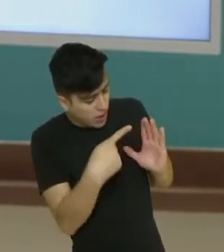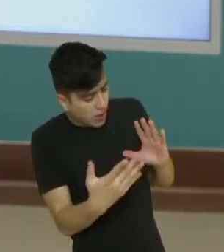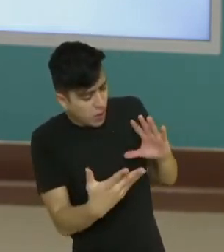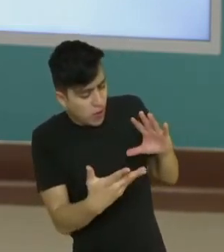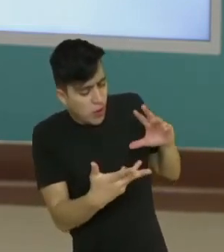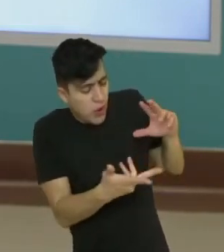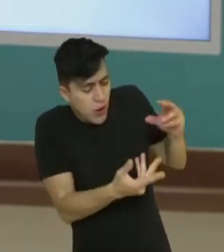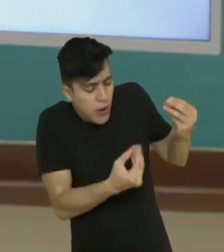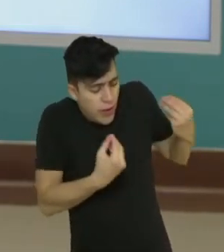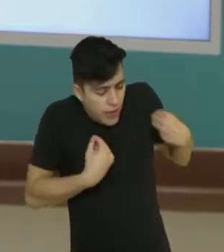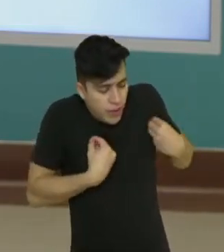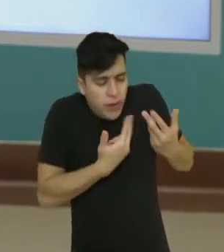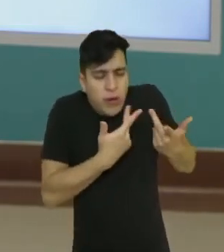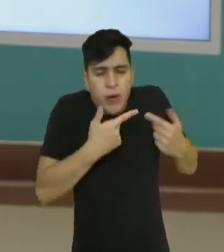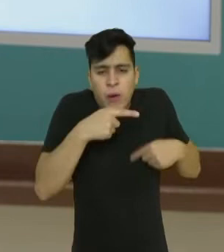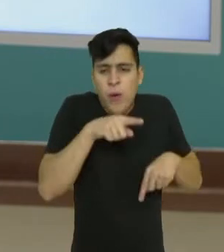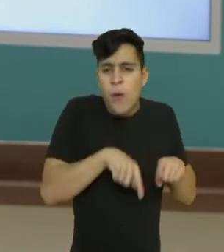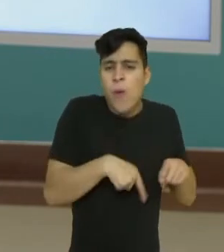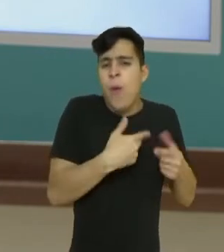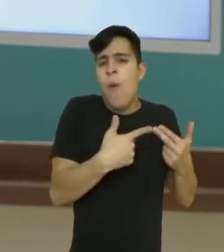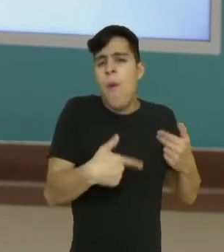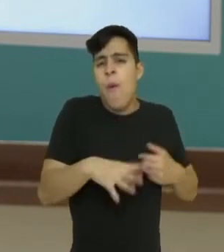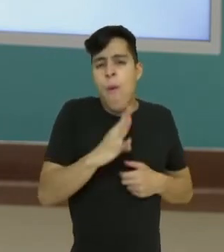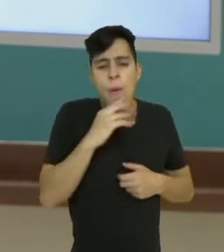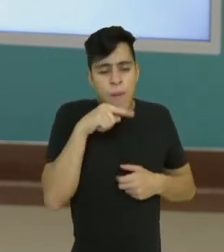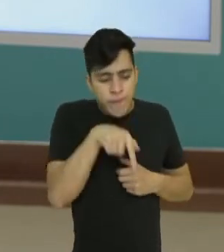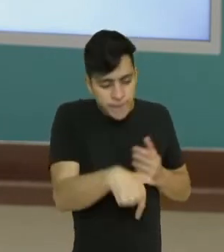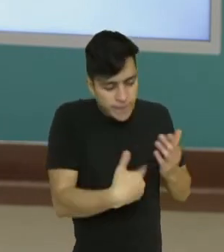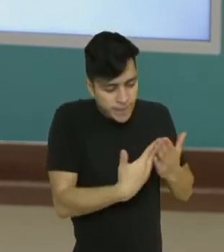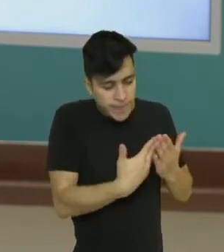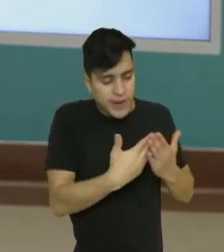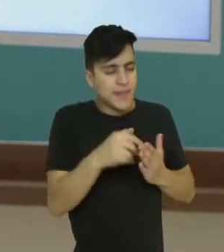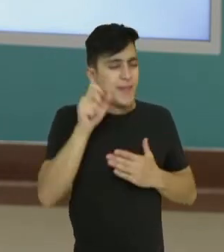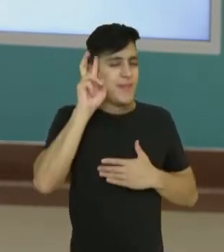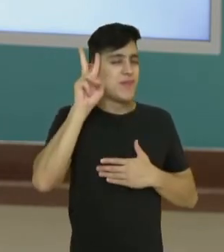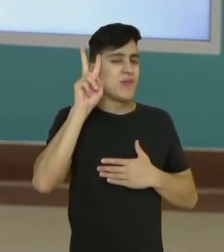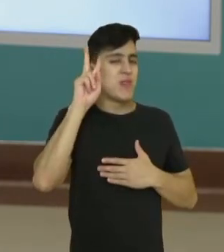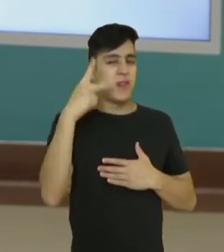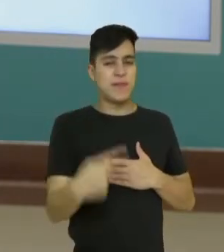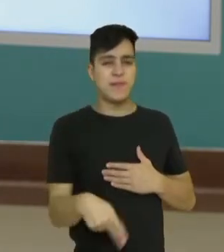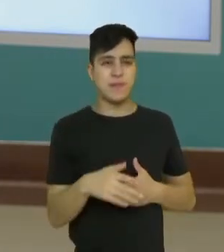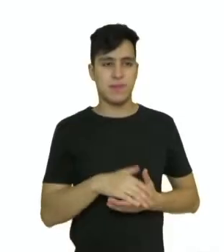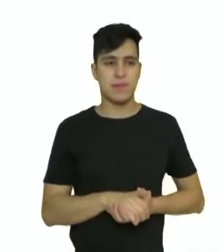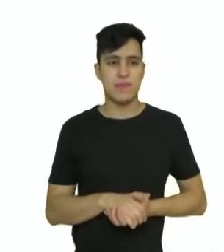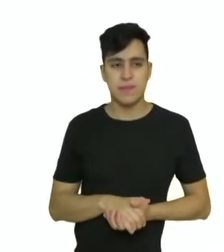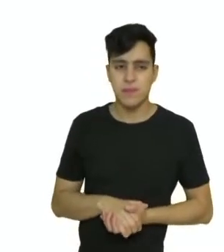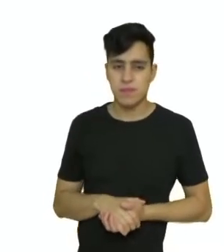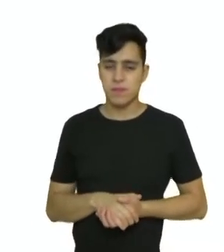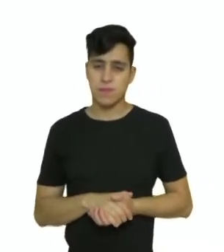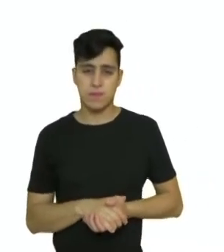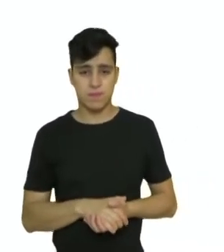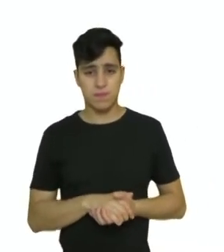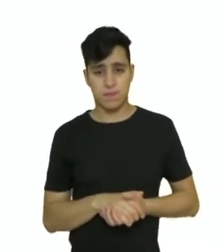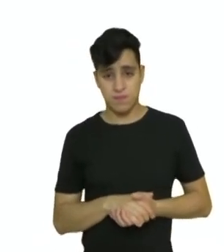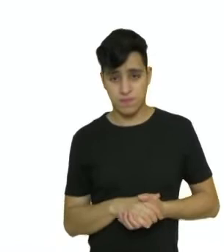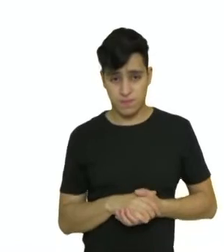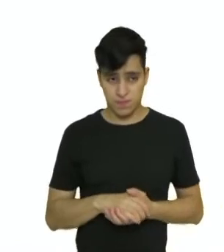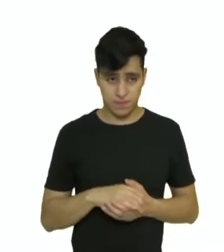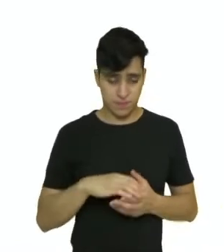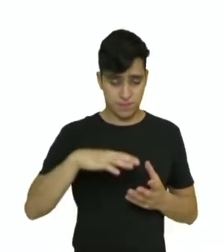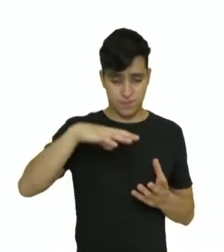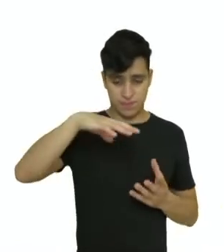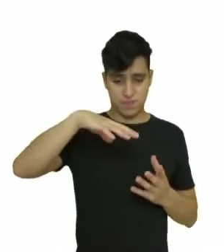nos fornece material para conhecer a história do nosso planeta. Quando o vulcão entra em